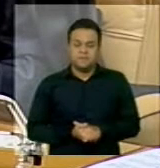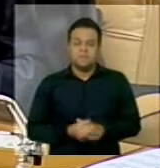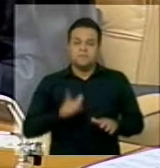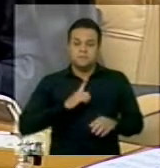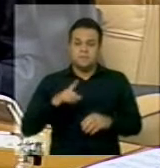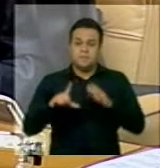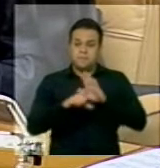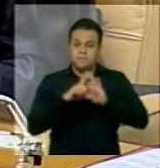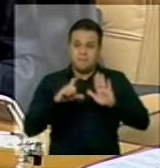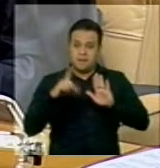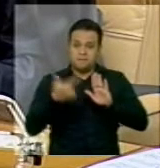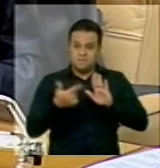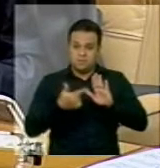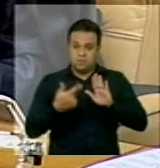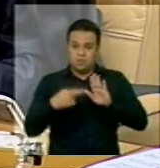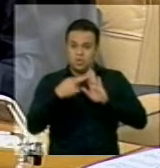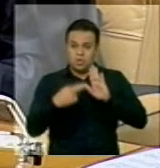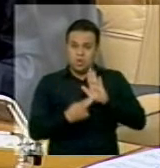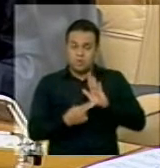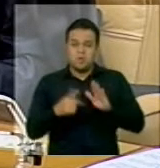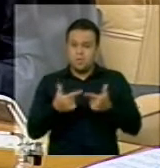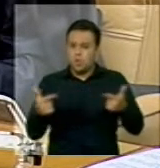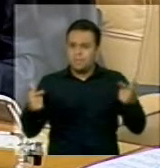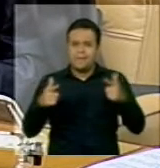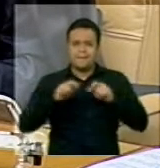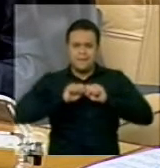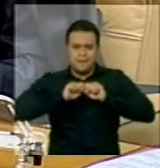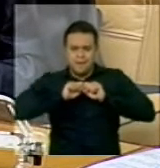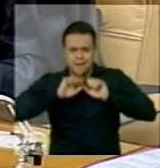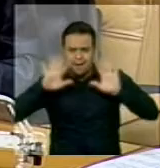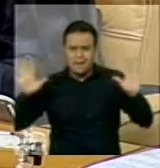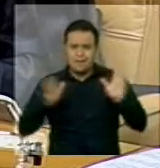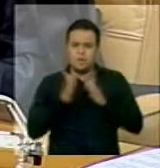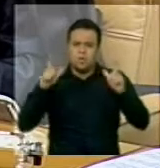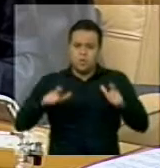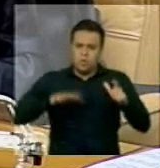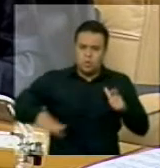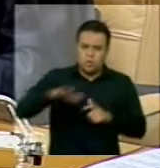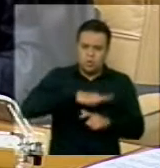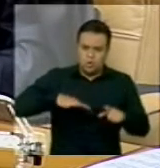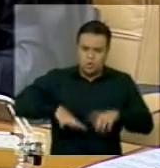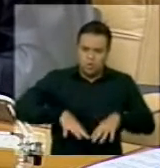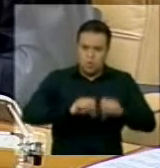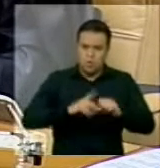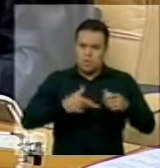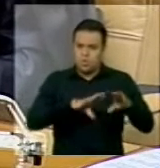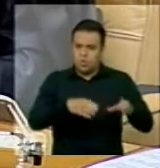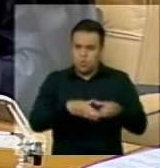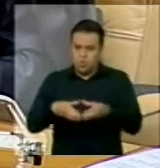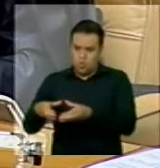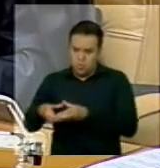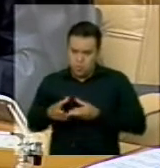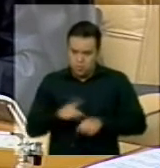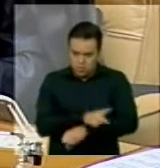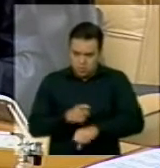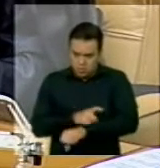da norma impugnada não deixa dúvida de que a regularização das terras ocupadas por comunidades quilombolas ou